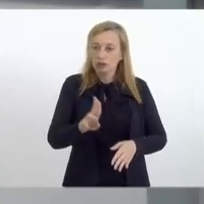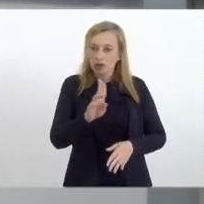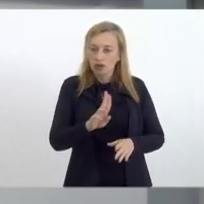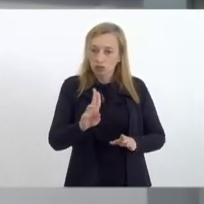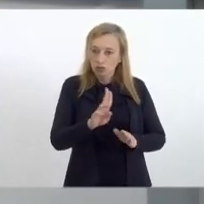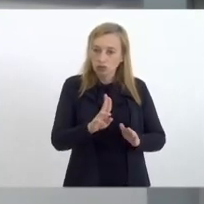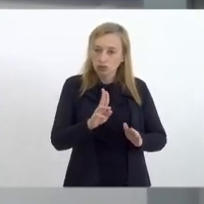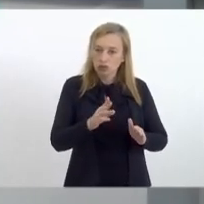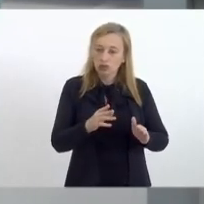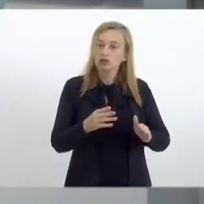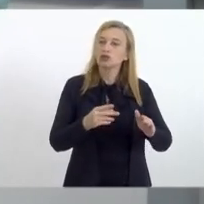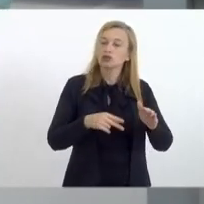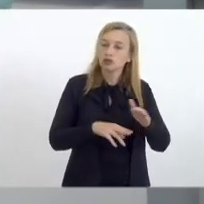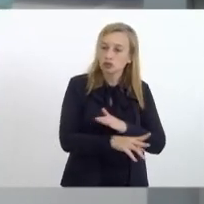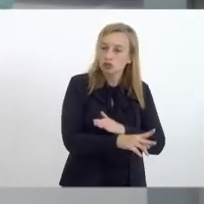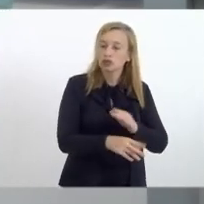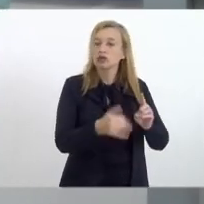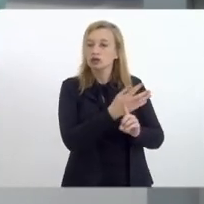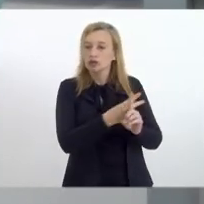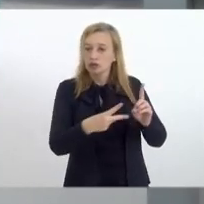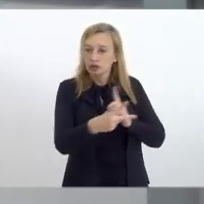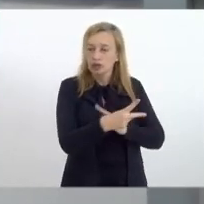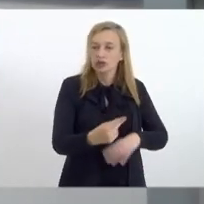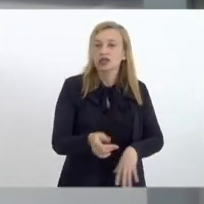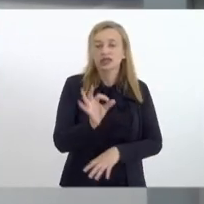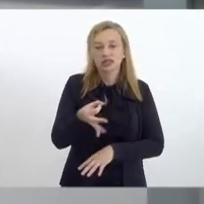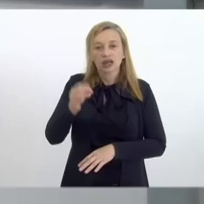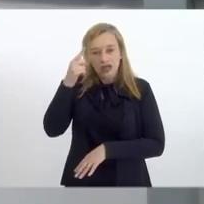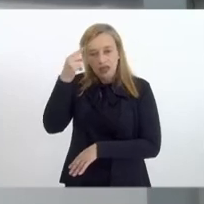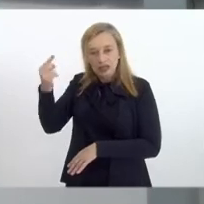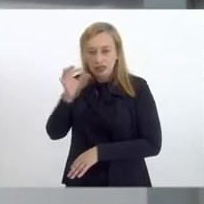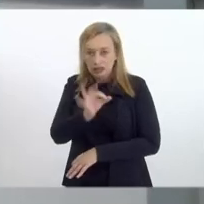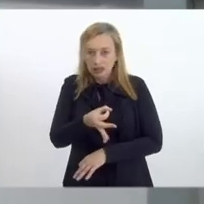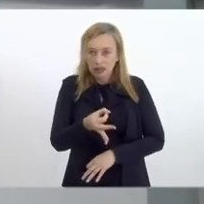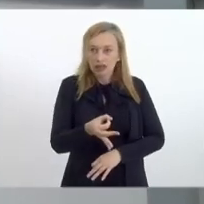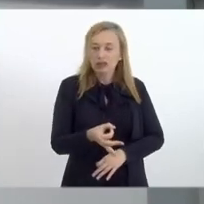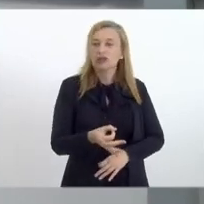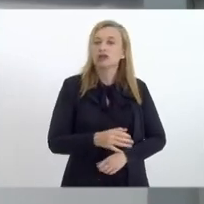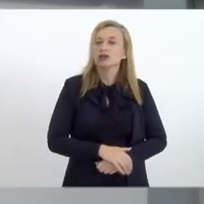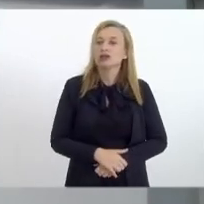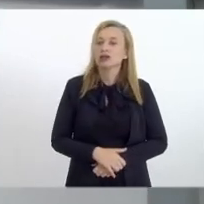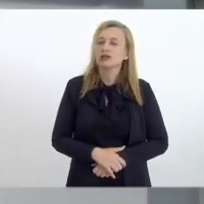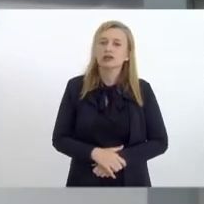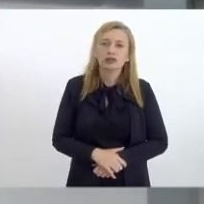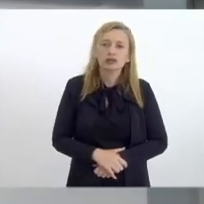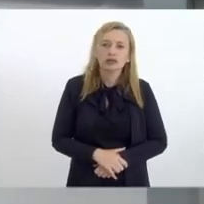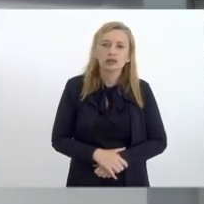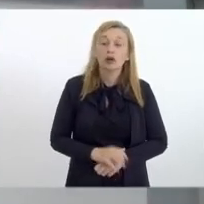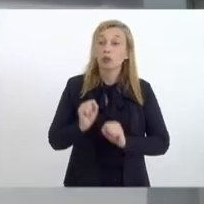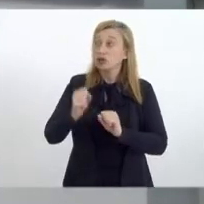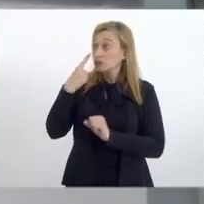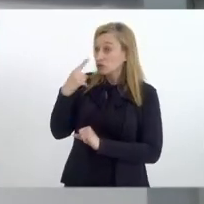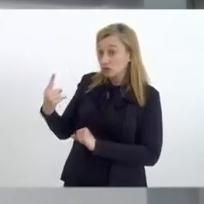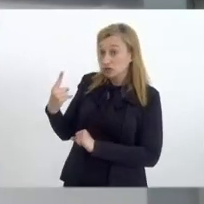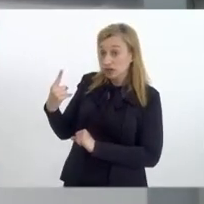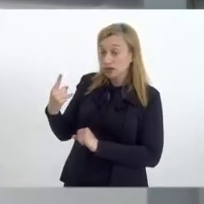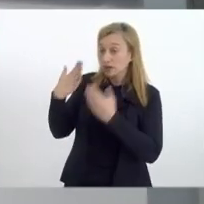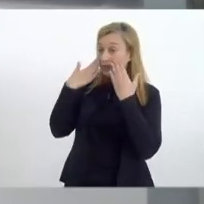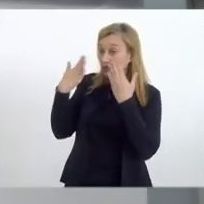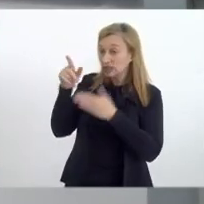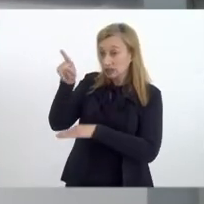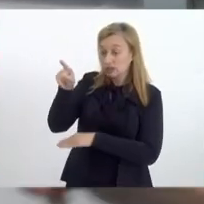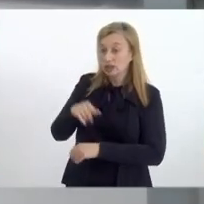Previdência. Para se ter uma ideia mais concreta da fonte de custeio que dispõe a autarquia, podemos ver aqui na